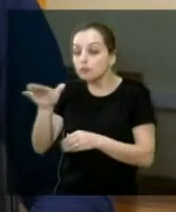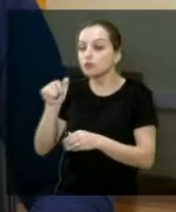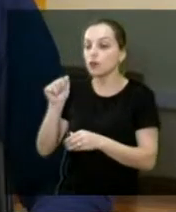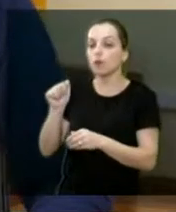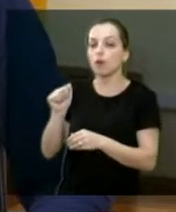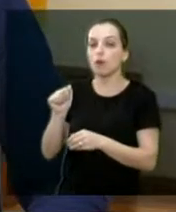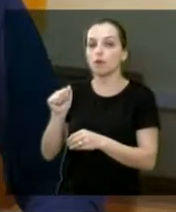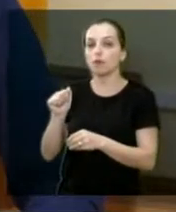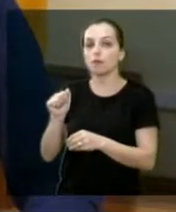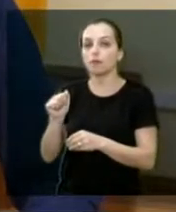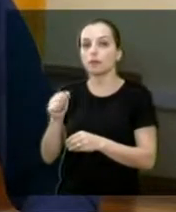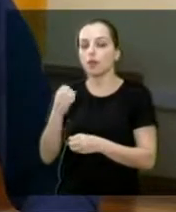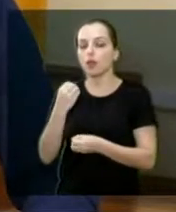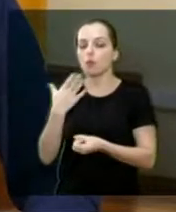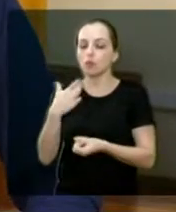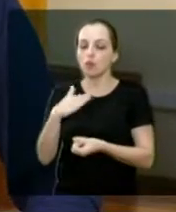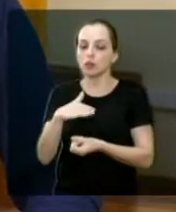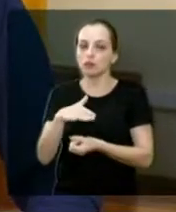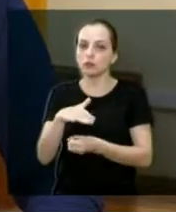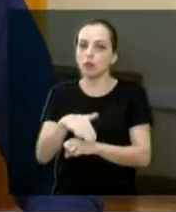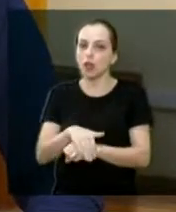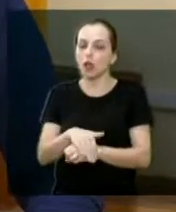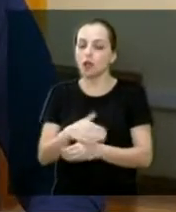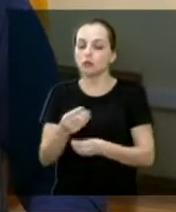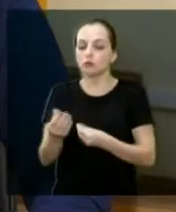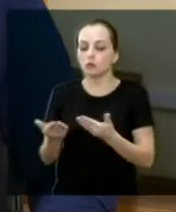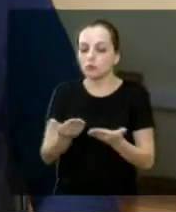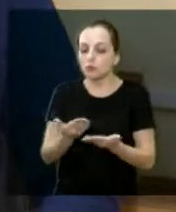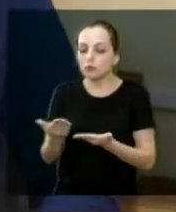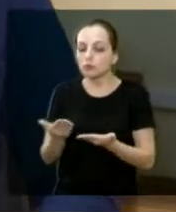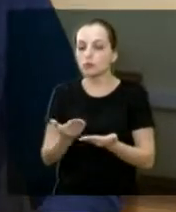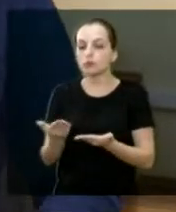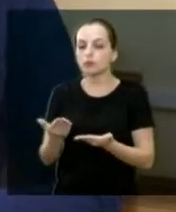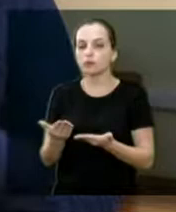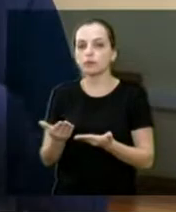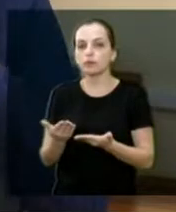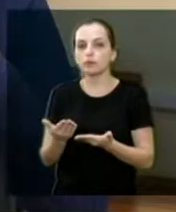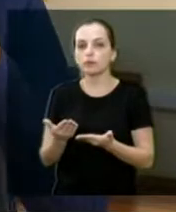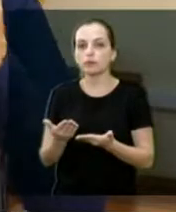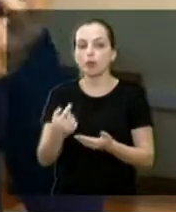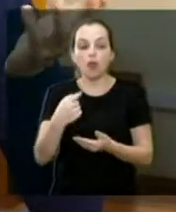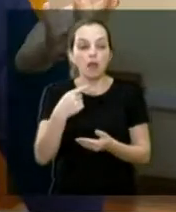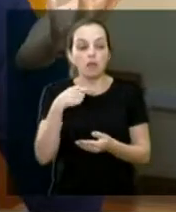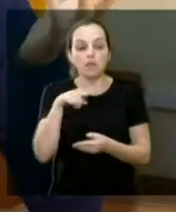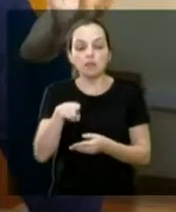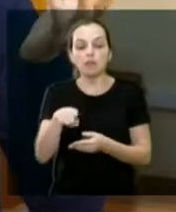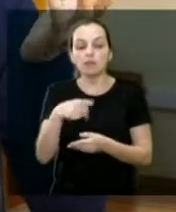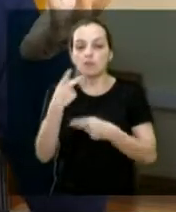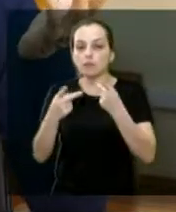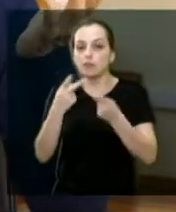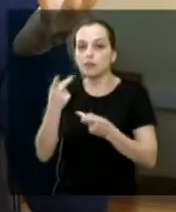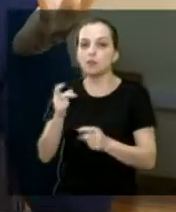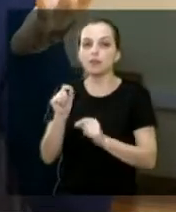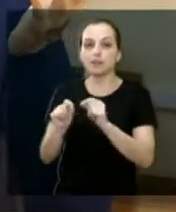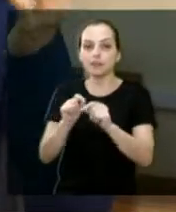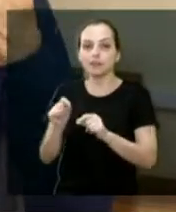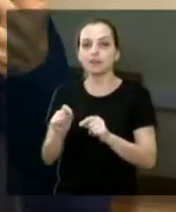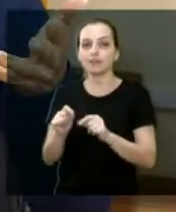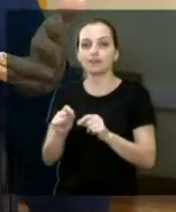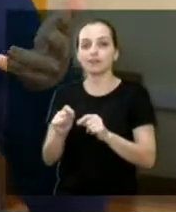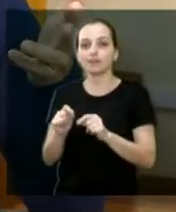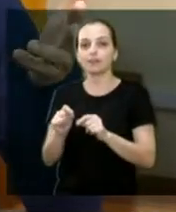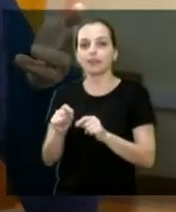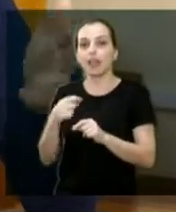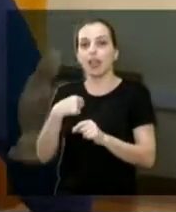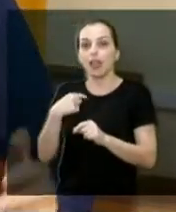Oi, boa tarde, amigos. Zé Roberto, assim, o Zé Roberto falou, seu, fala você. Depois eu vi o Coelho indo embora. Aí eu